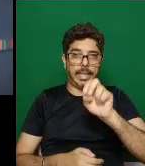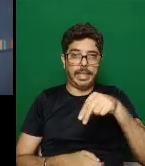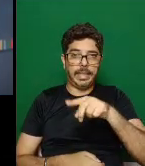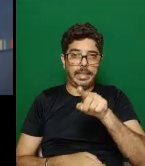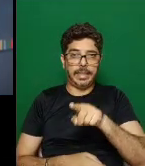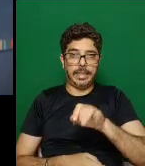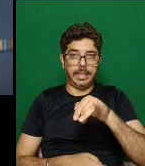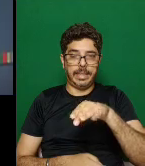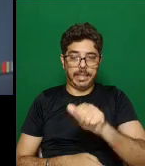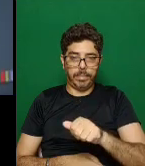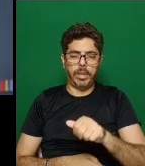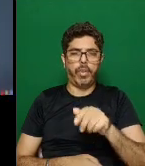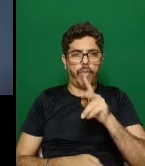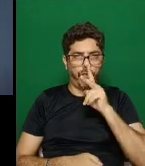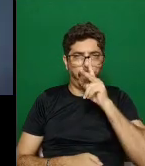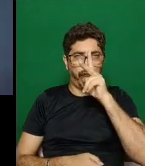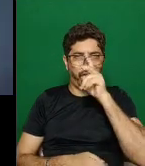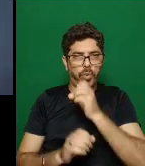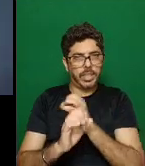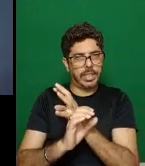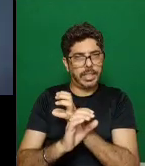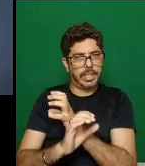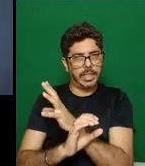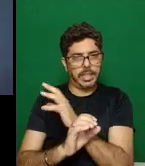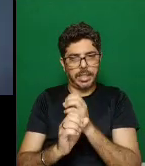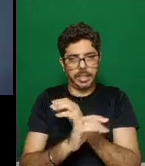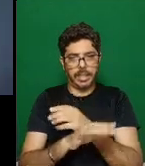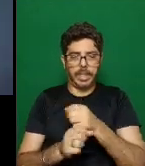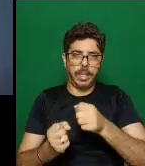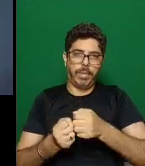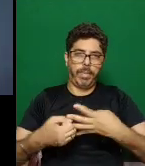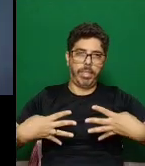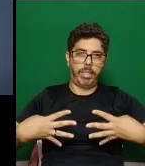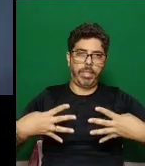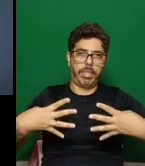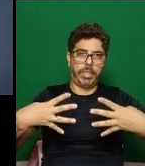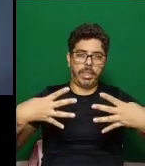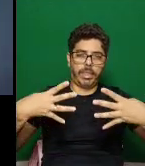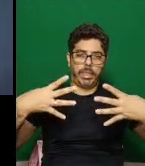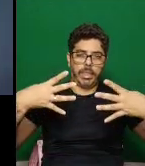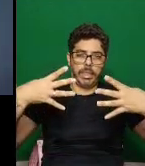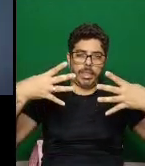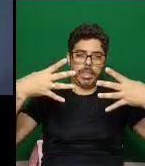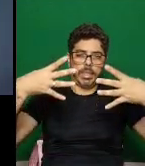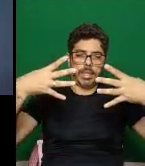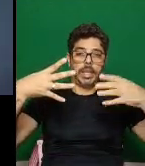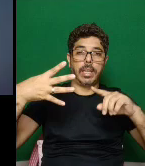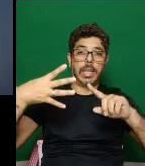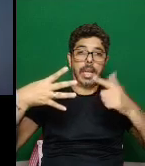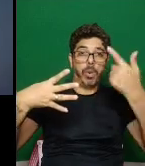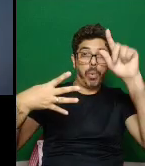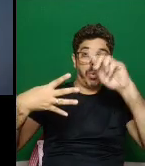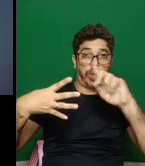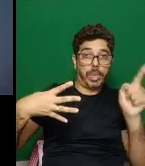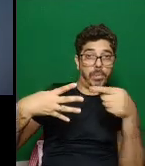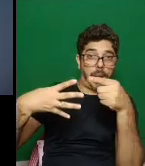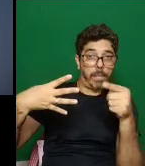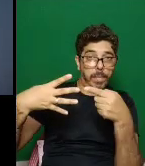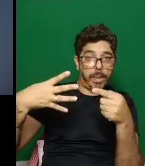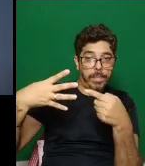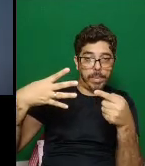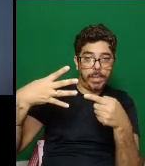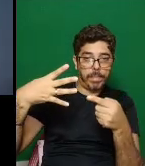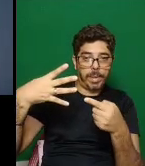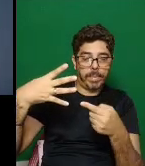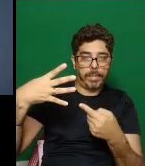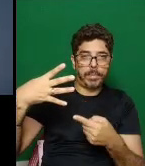deixando expostas as partes carregadas das bases. E é sobre essas bases expostas, desemparelhadas, que uma